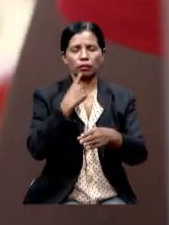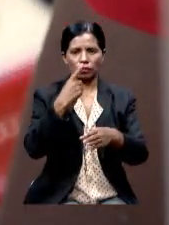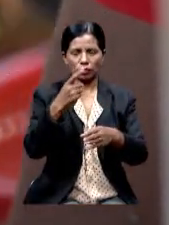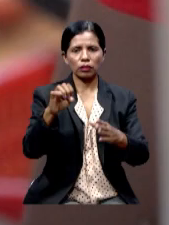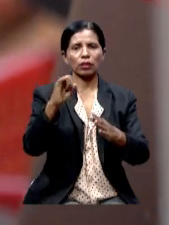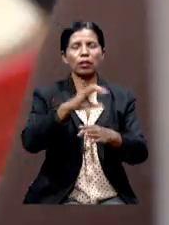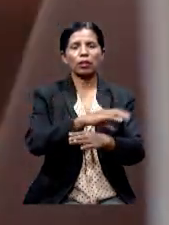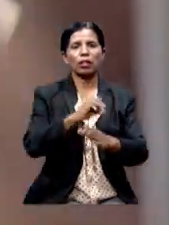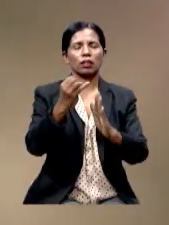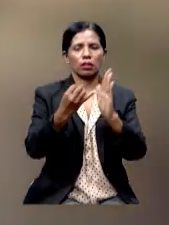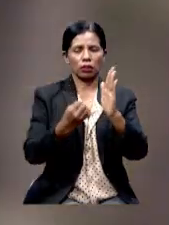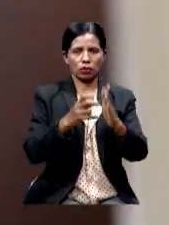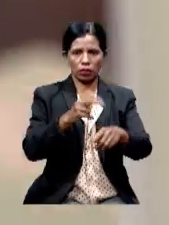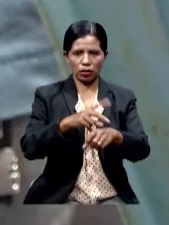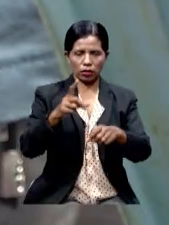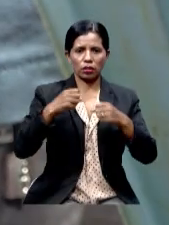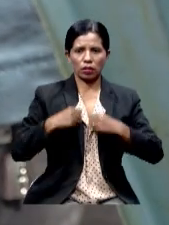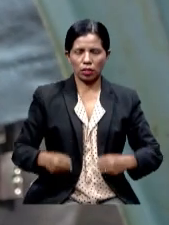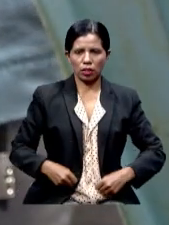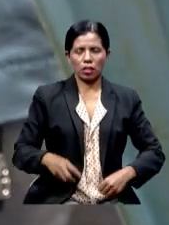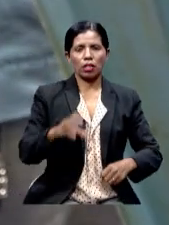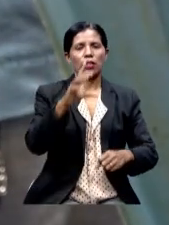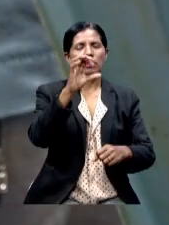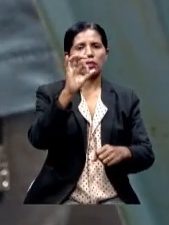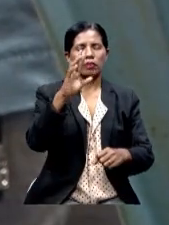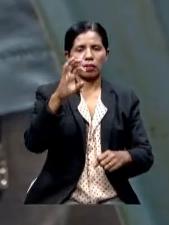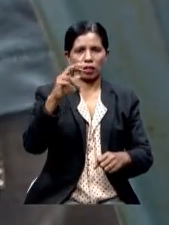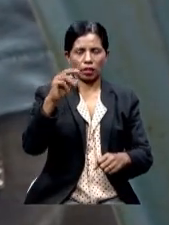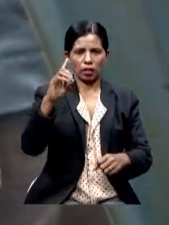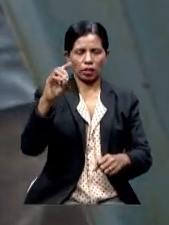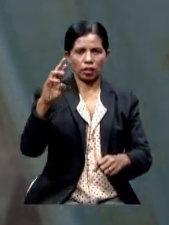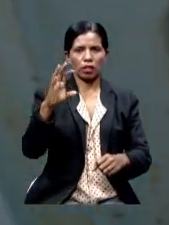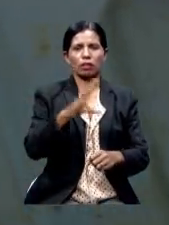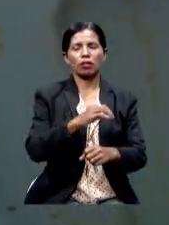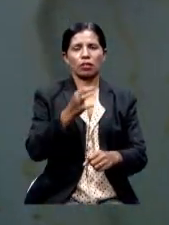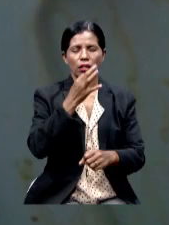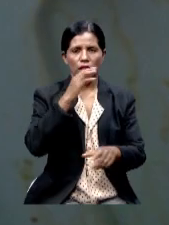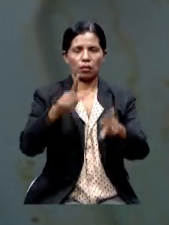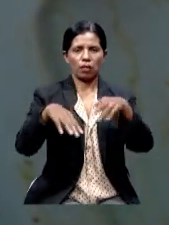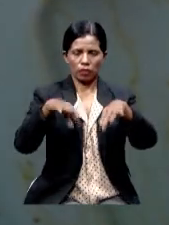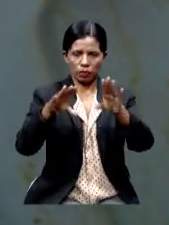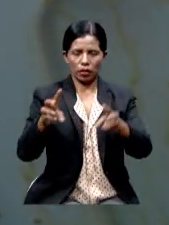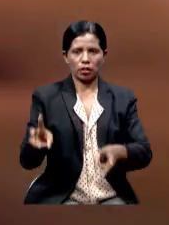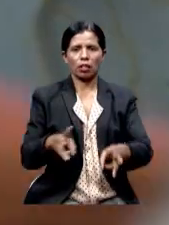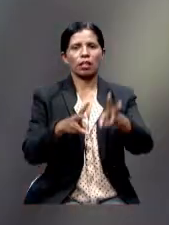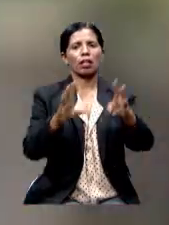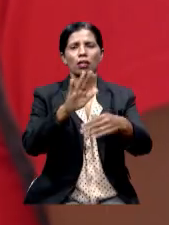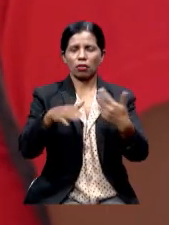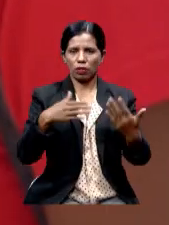Instituto Nacional de Saúde, Frederico Bosco Alves dos Santos Ateden, Rahan Nebe Comunidade Fan e Adalam Público